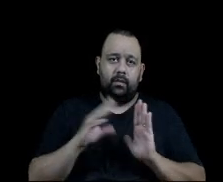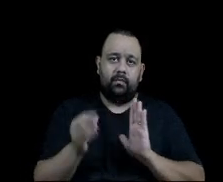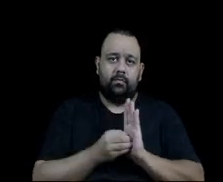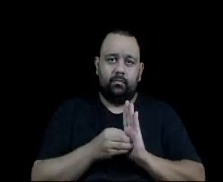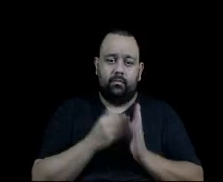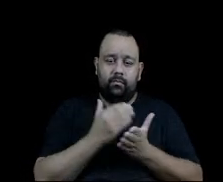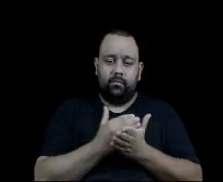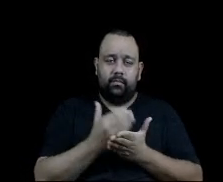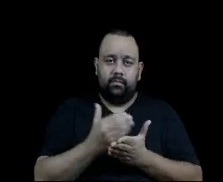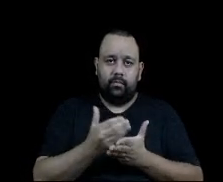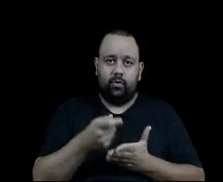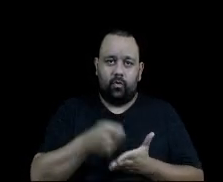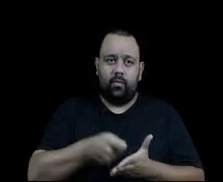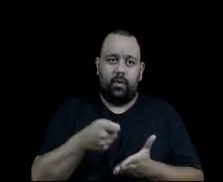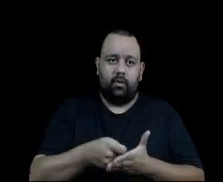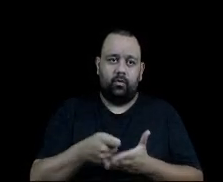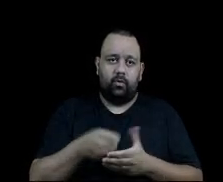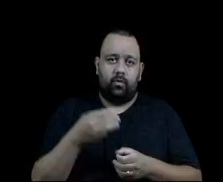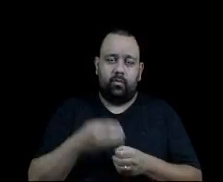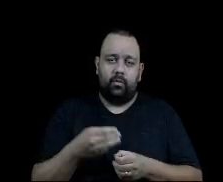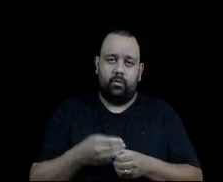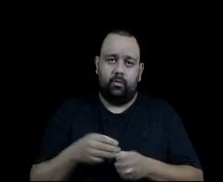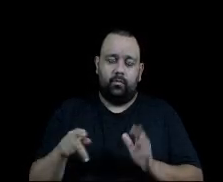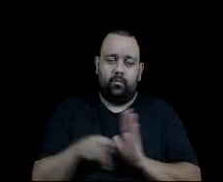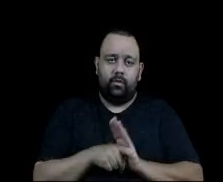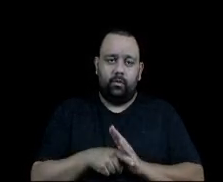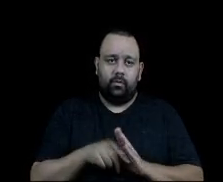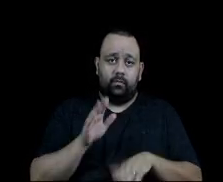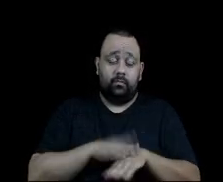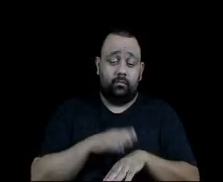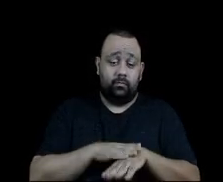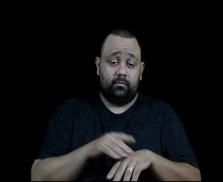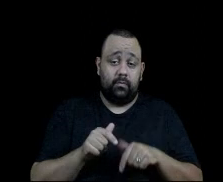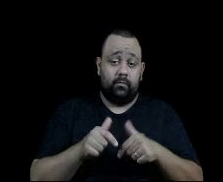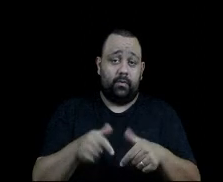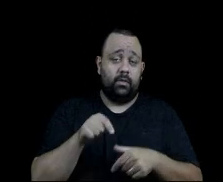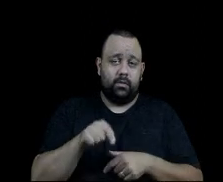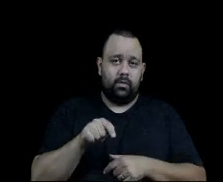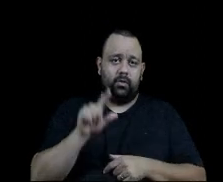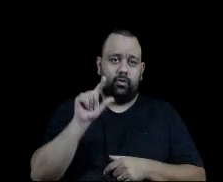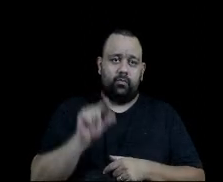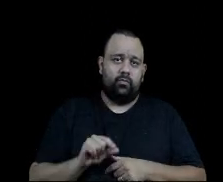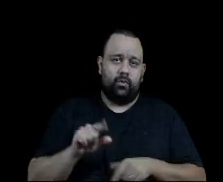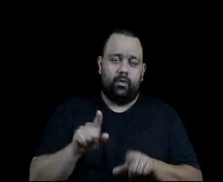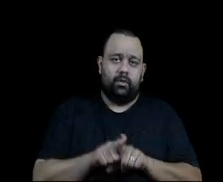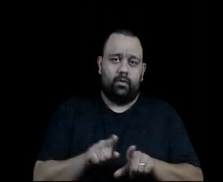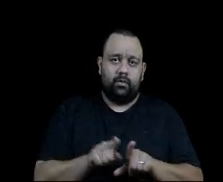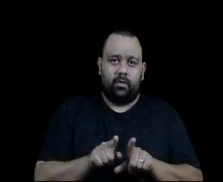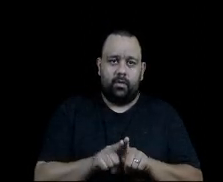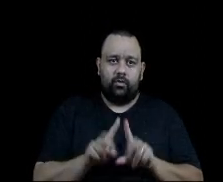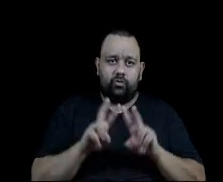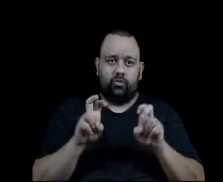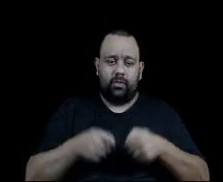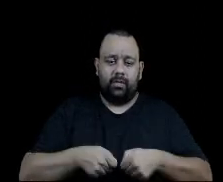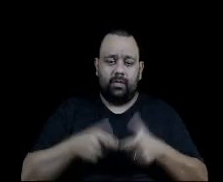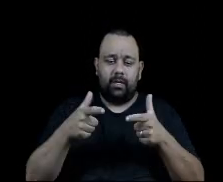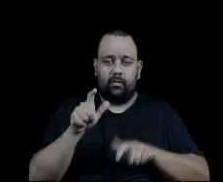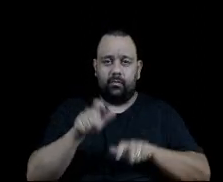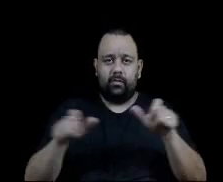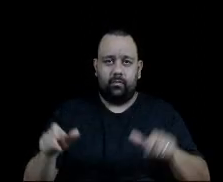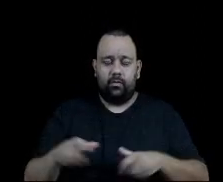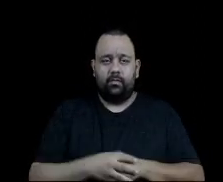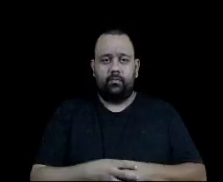a lei vai colocando coisas obrigatórias do município a realizar para baixar